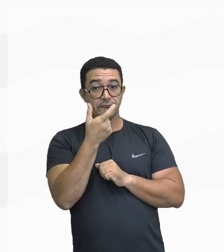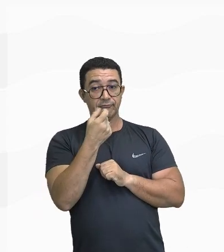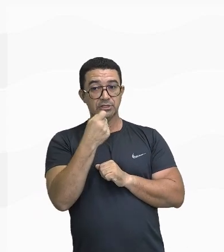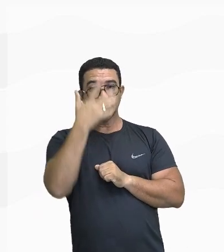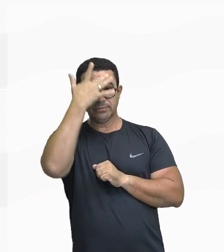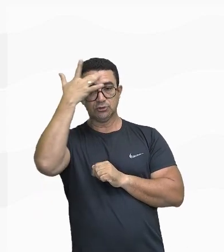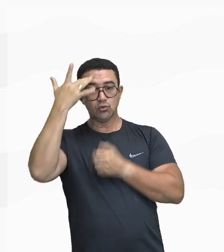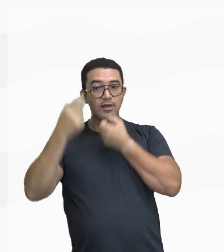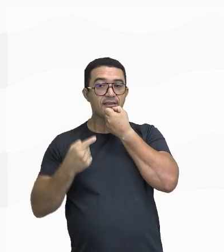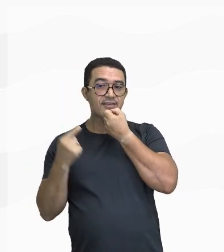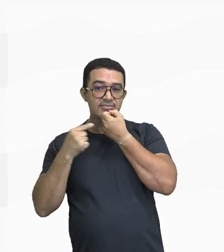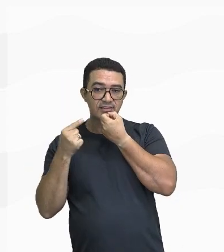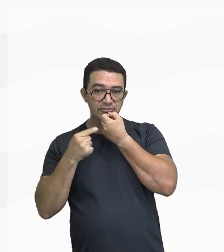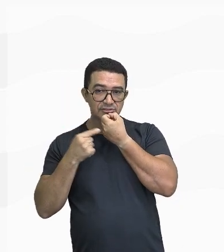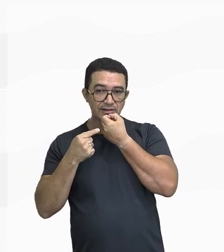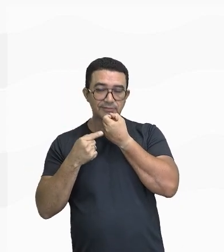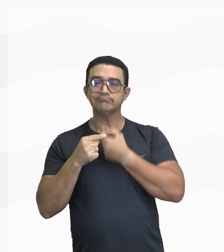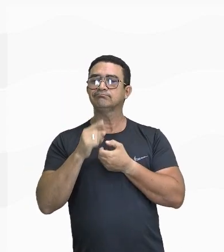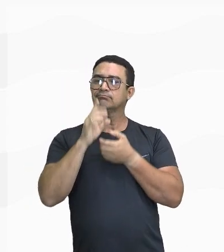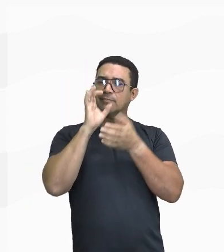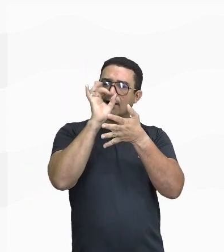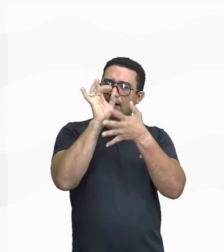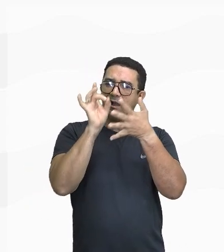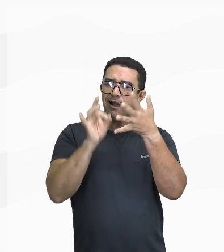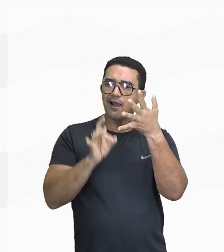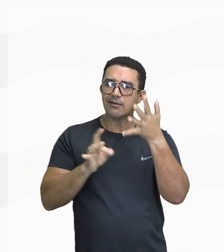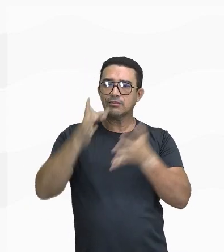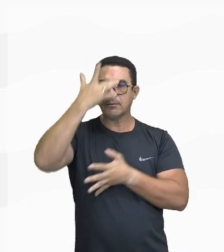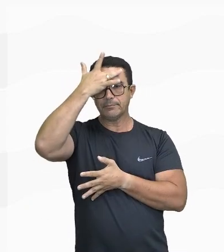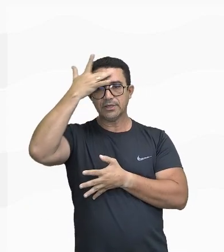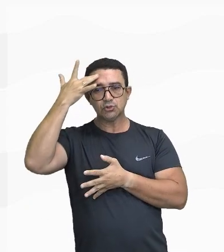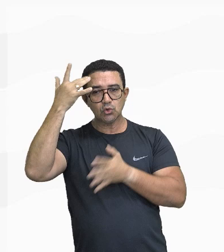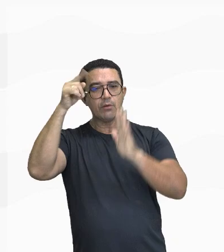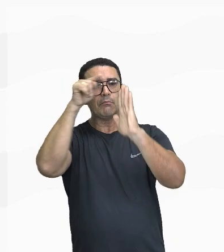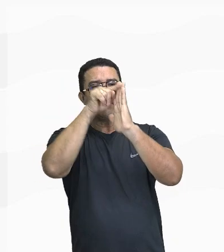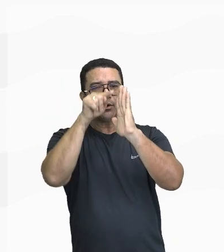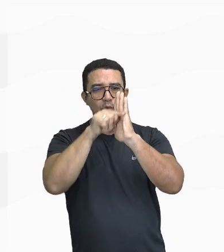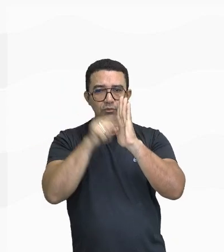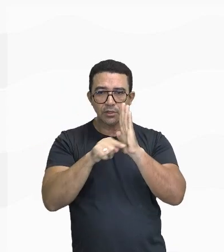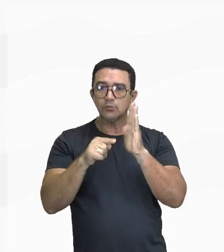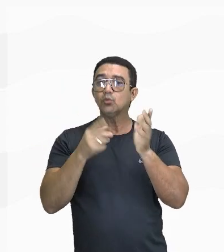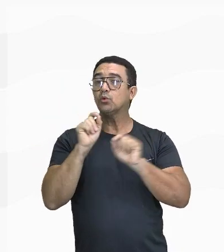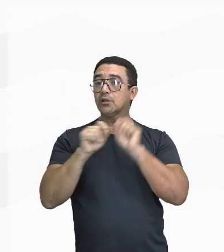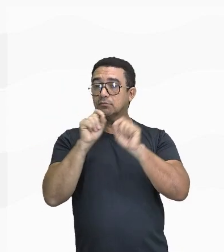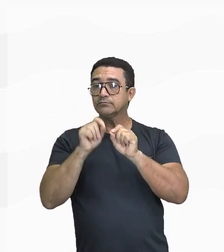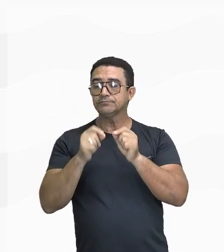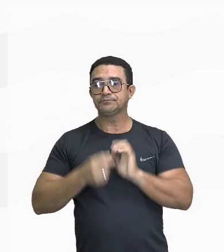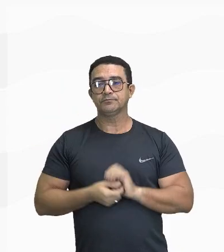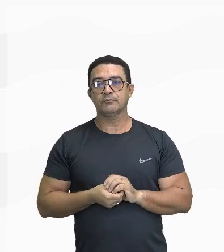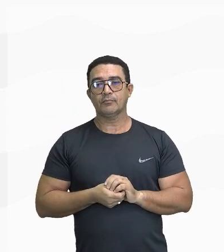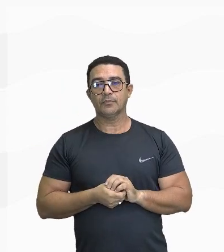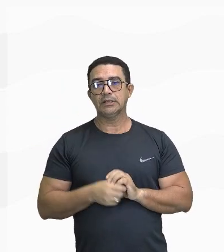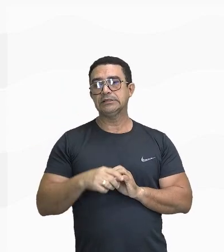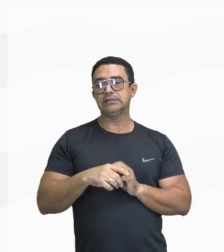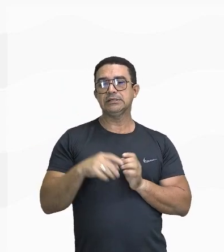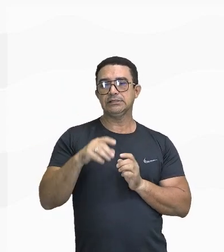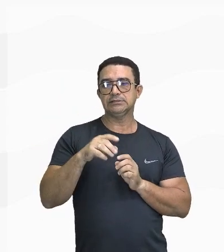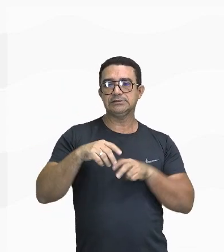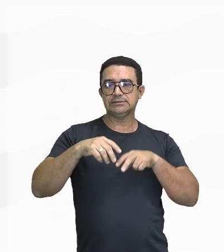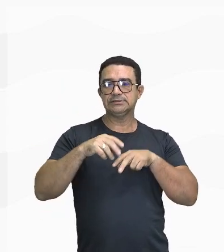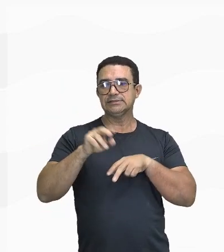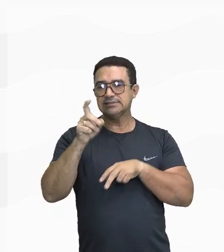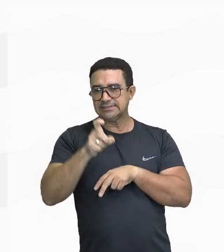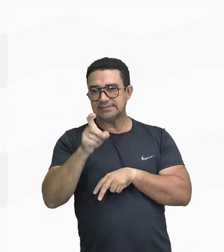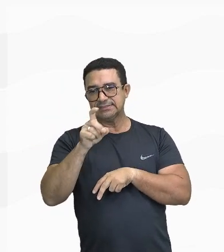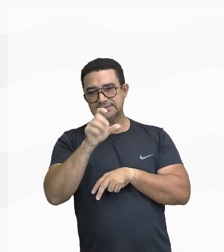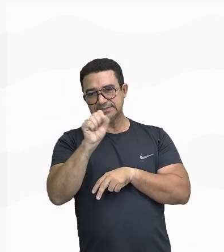foram entrevistadas e cada uma respondeu a questão para identificar as seguintes variáveis: sexo, idade,